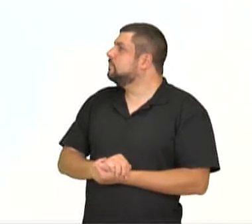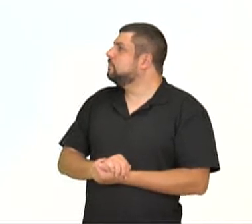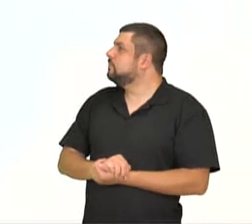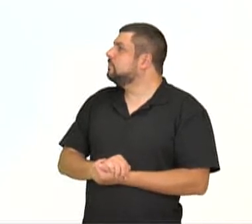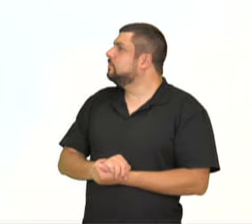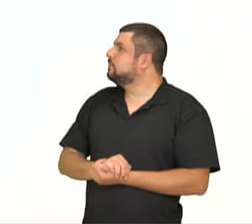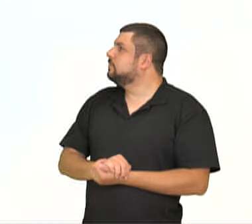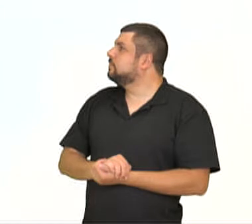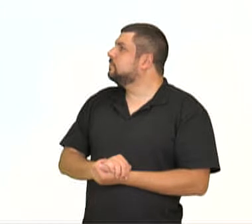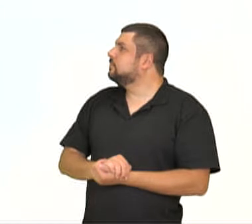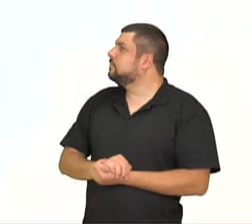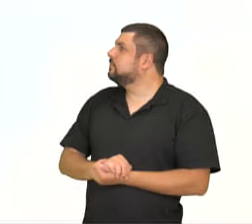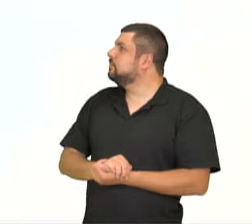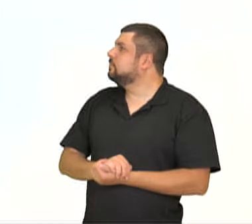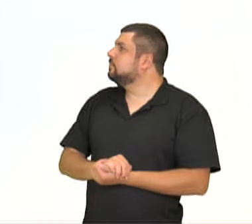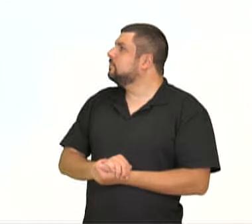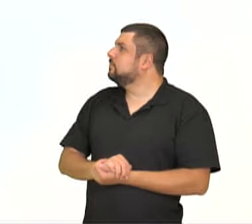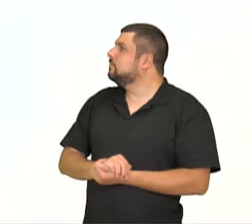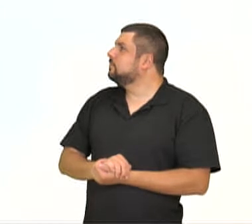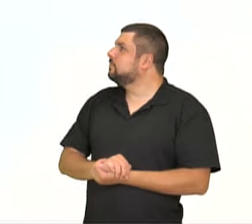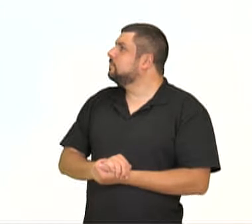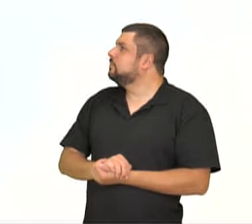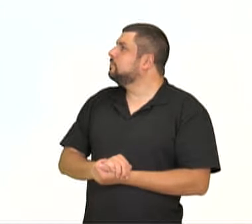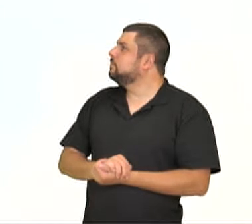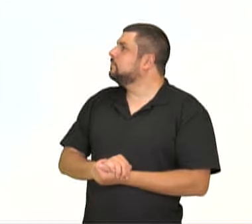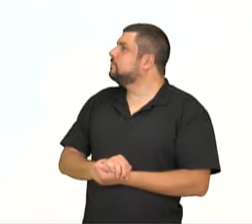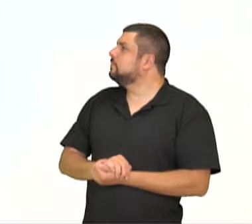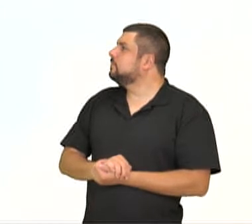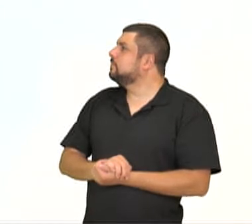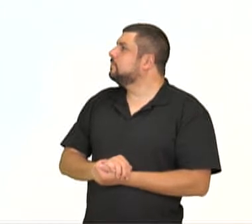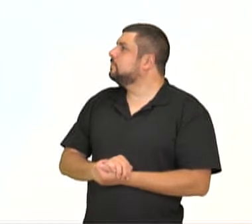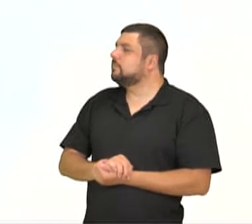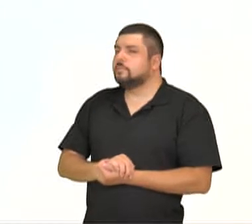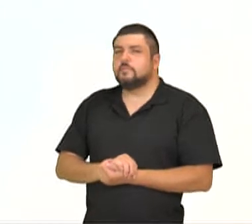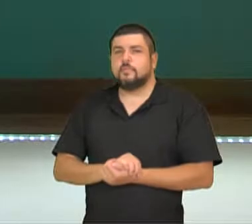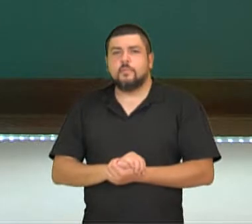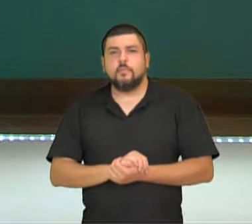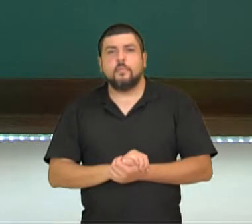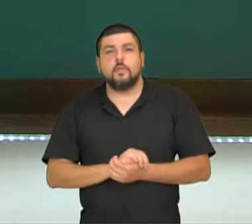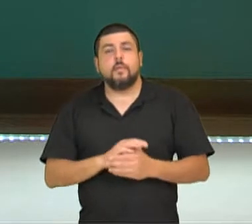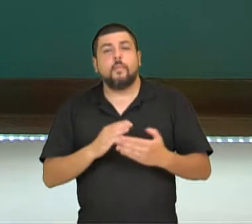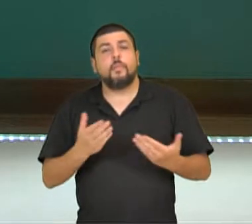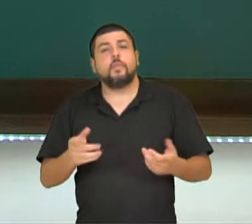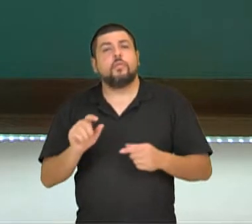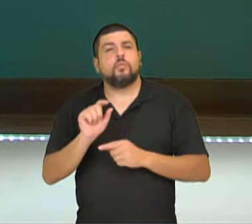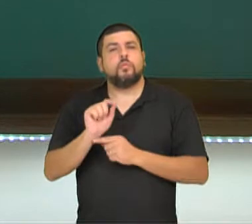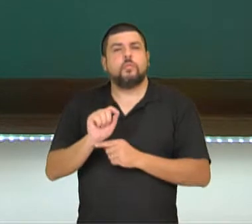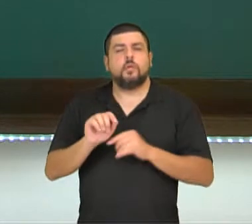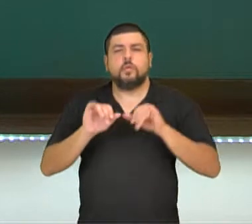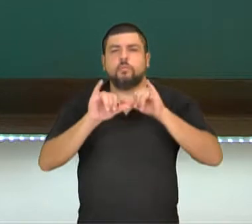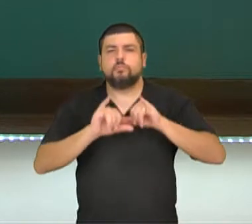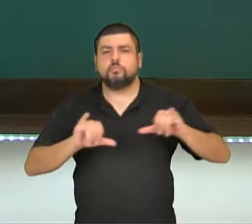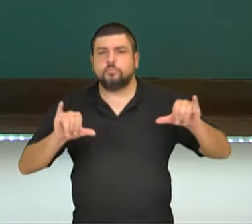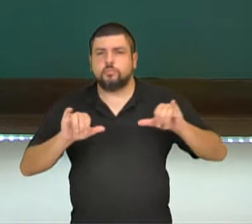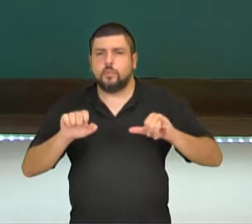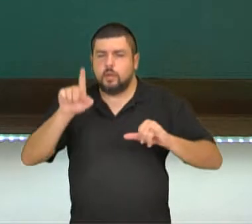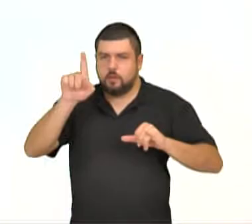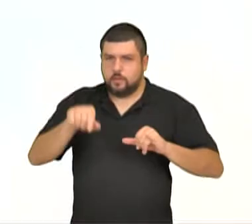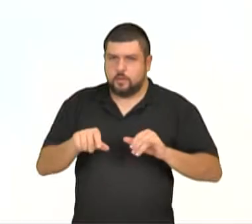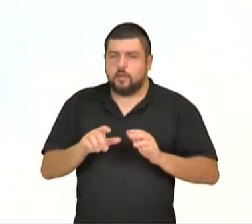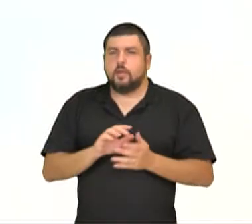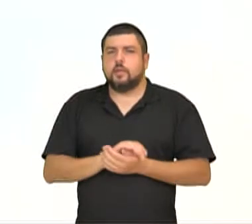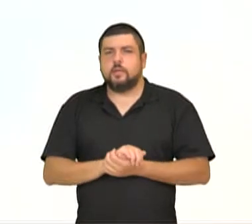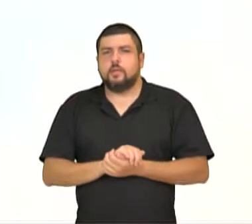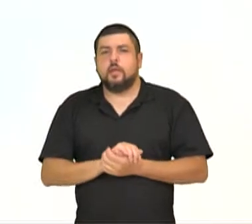de 6 a 24 meses, enfermos crônicos e obesos. Então, aqui nós temos o quê? Ah, uma publicidade.